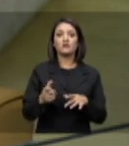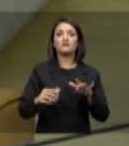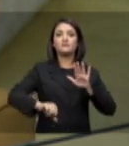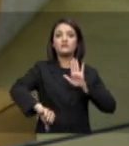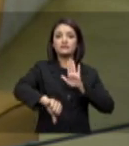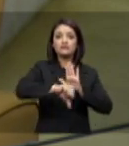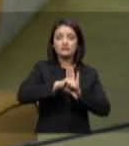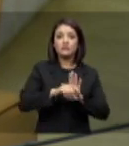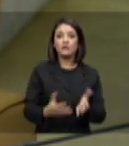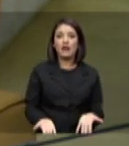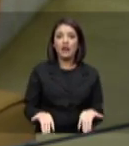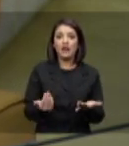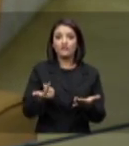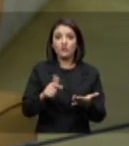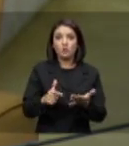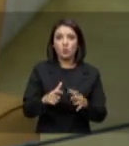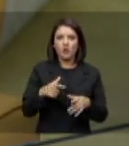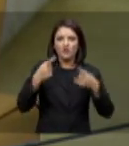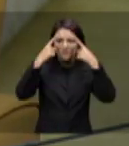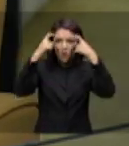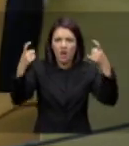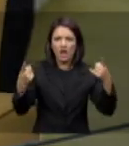ou grave ameaça